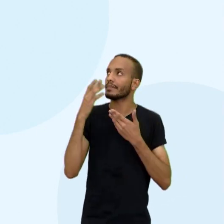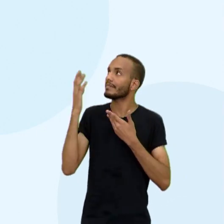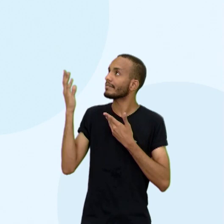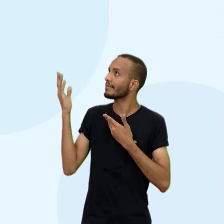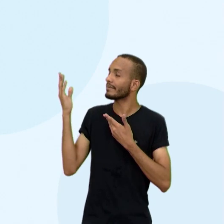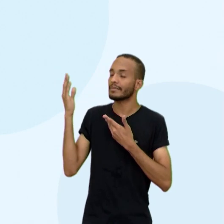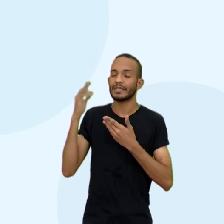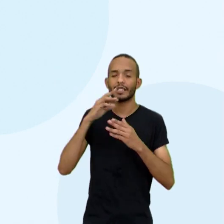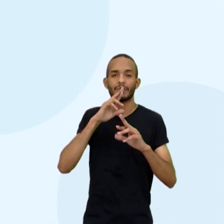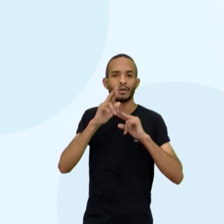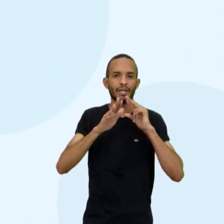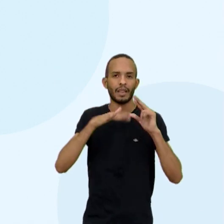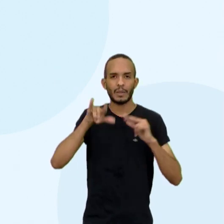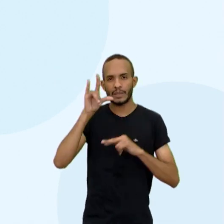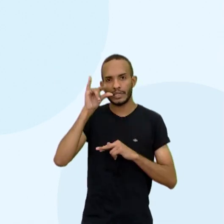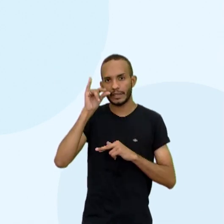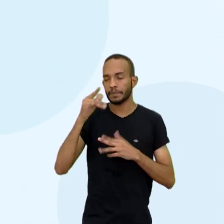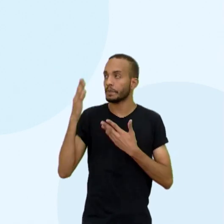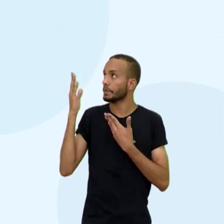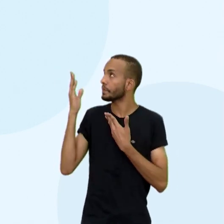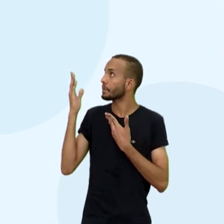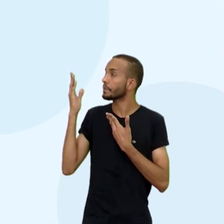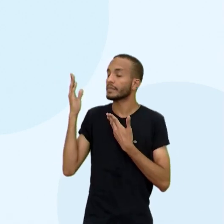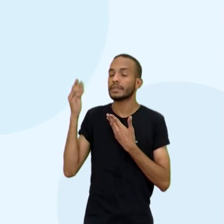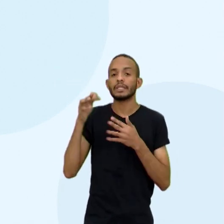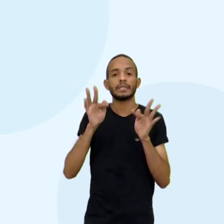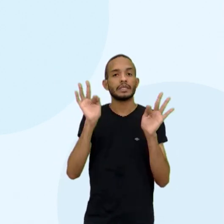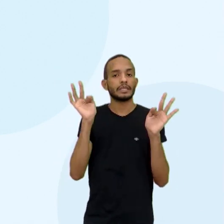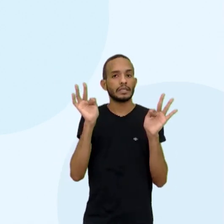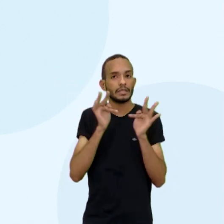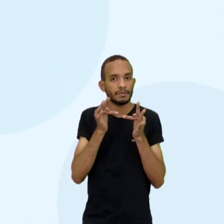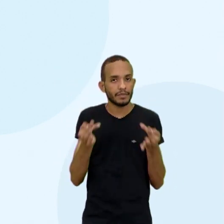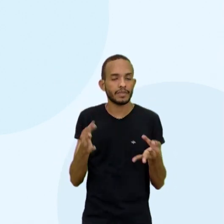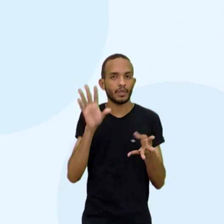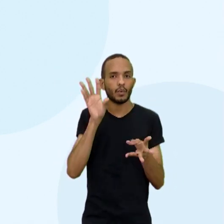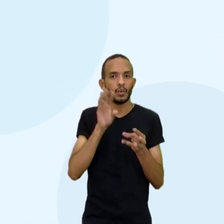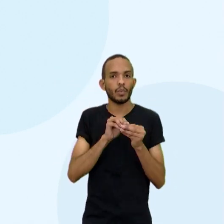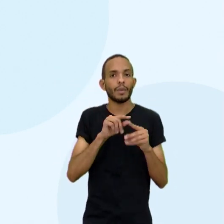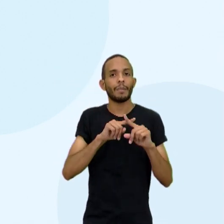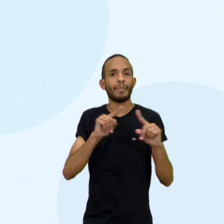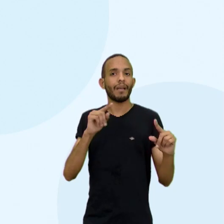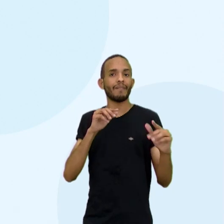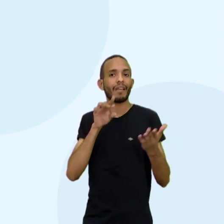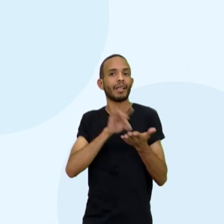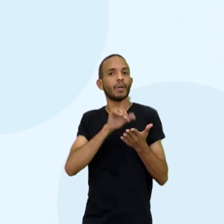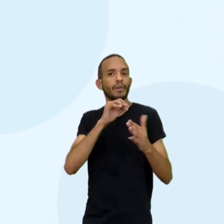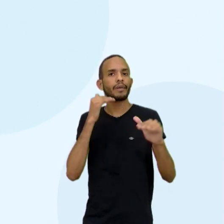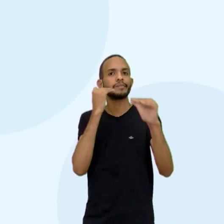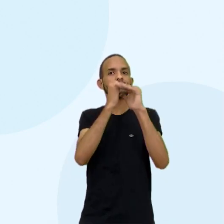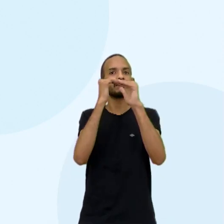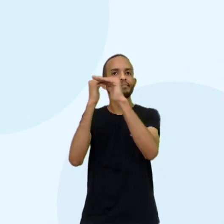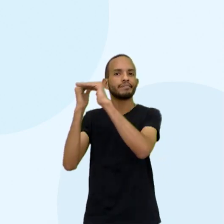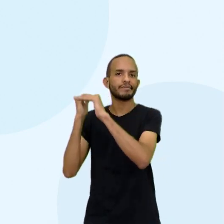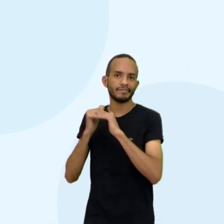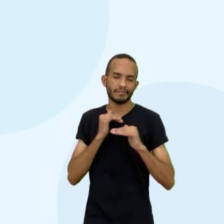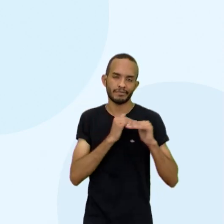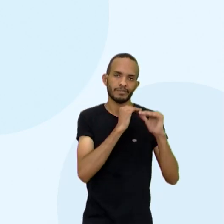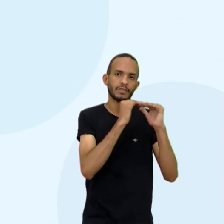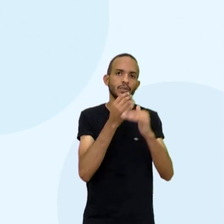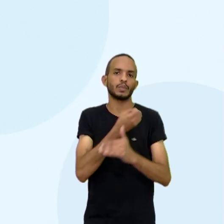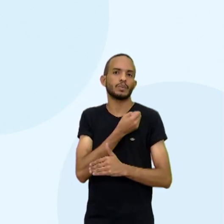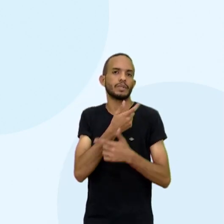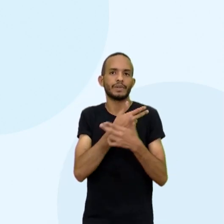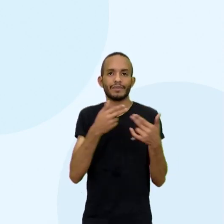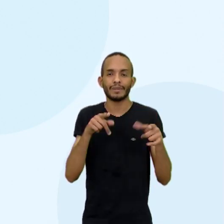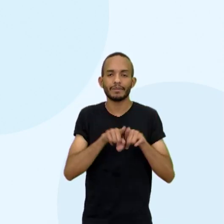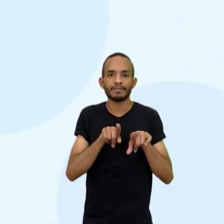no Instagram. Eu coloquei assim para vocês, ó. Eu simplifiquei aqui, na verdade, eu igualei as casas decimais, né? Coloquei uma vírgula e um